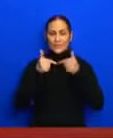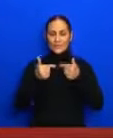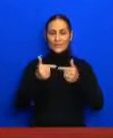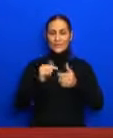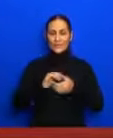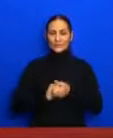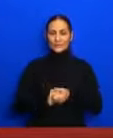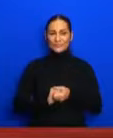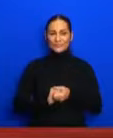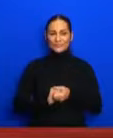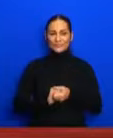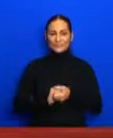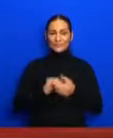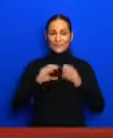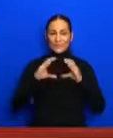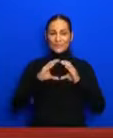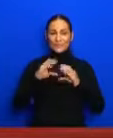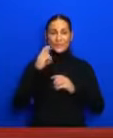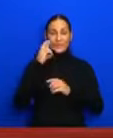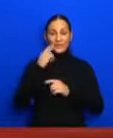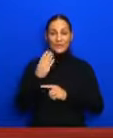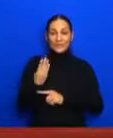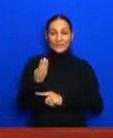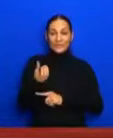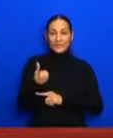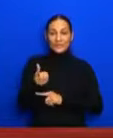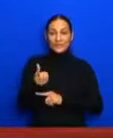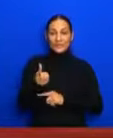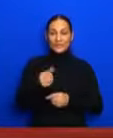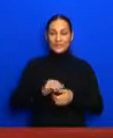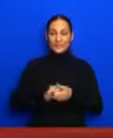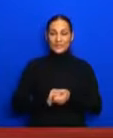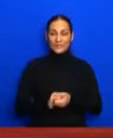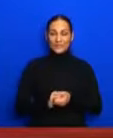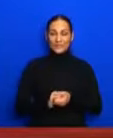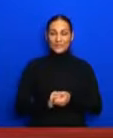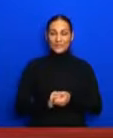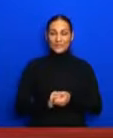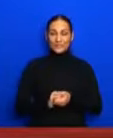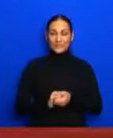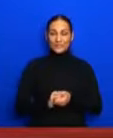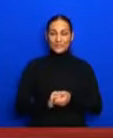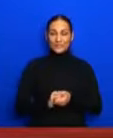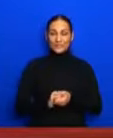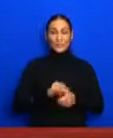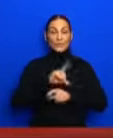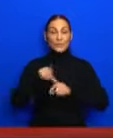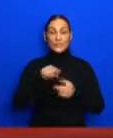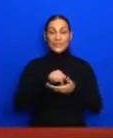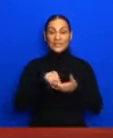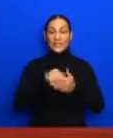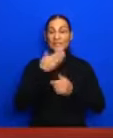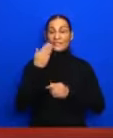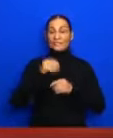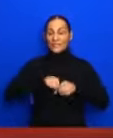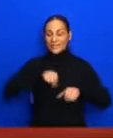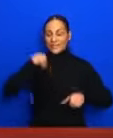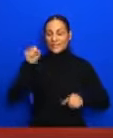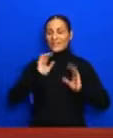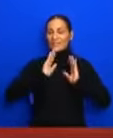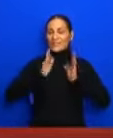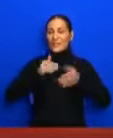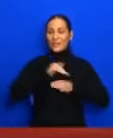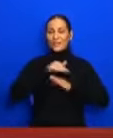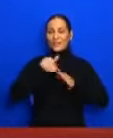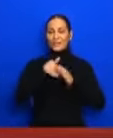sorte vem. Bola rosa 46. Rosa 46. O sorteio da Loto Fácil da Independência já